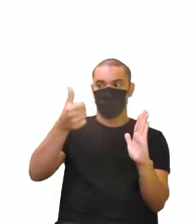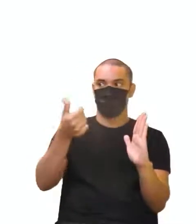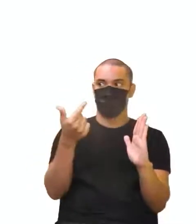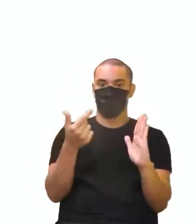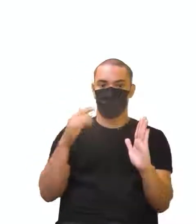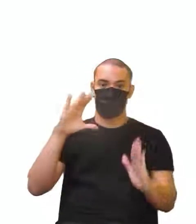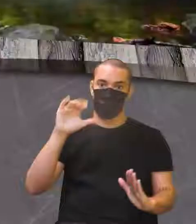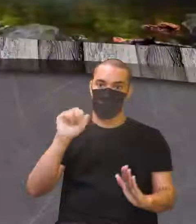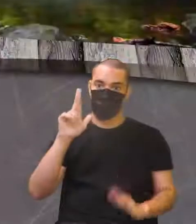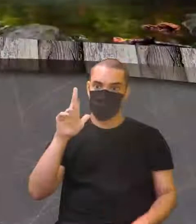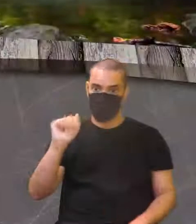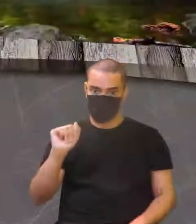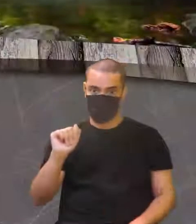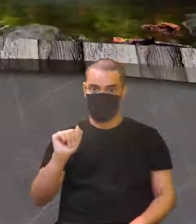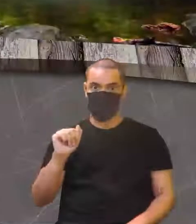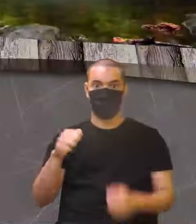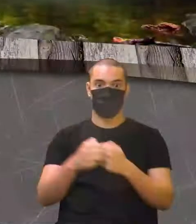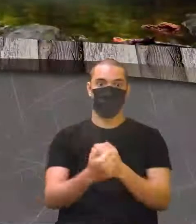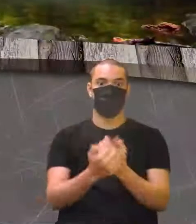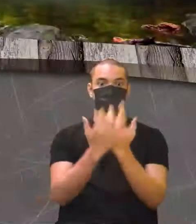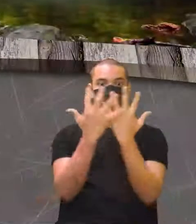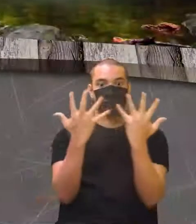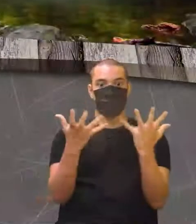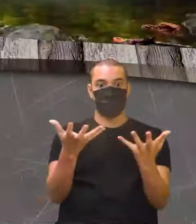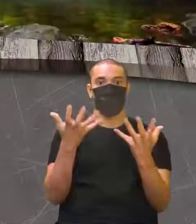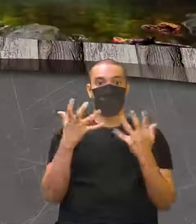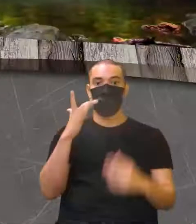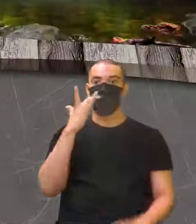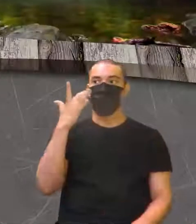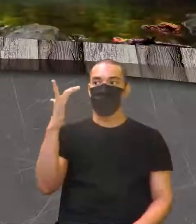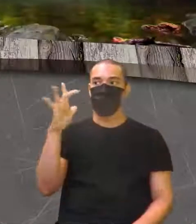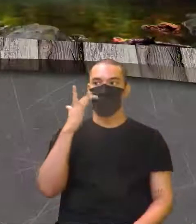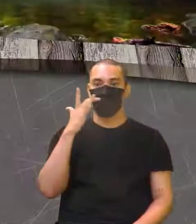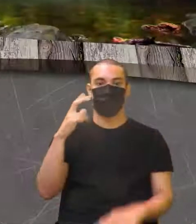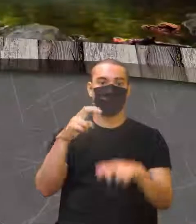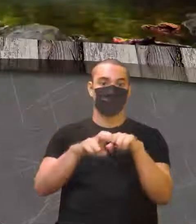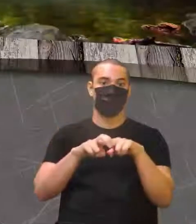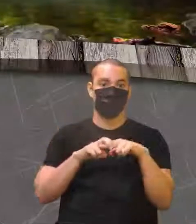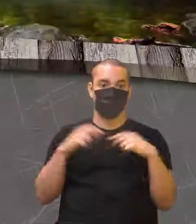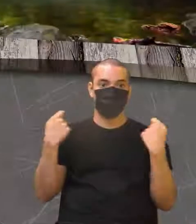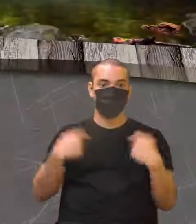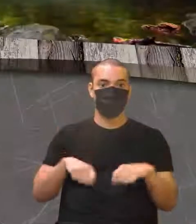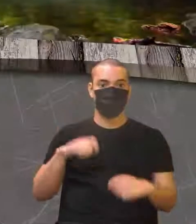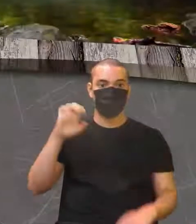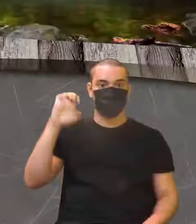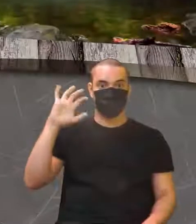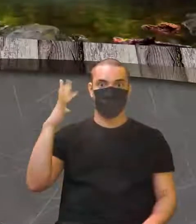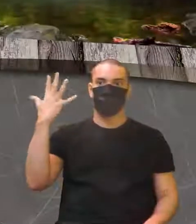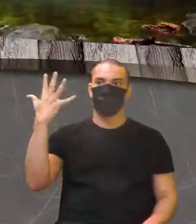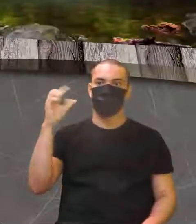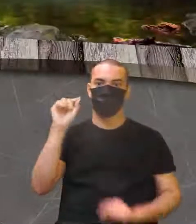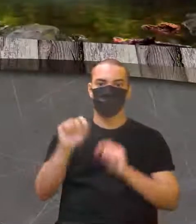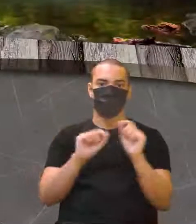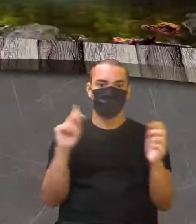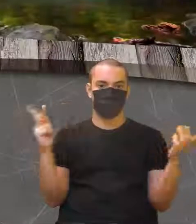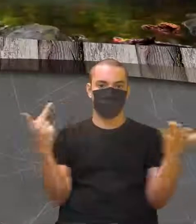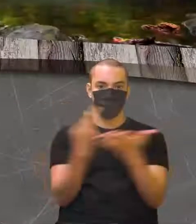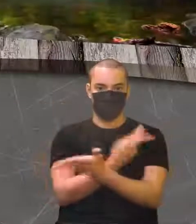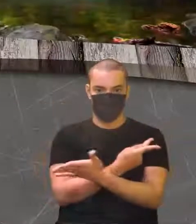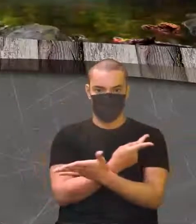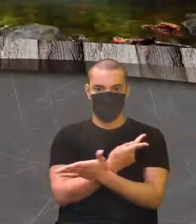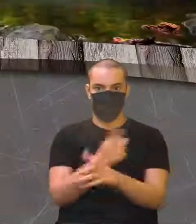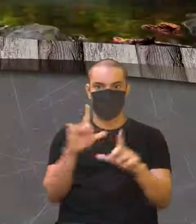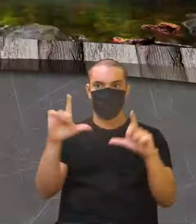e nas cartas eu quero que saia o naipe ouro. Então, eu tenho que ver o evento, né? Seria a